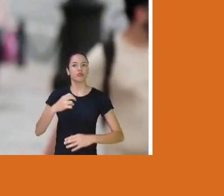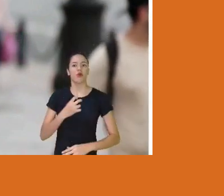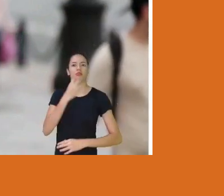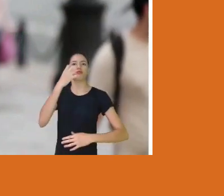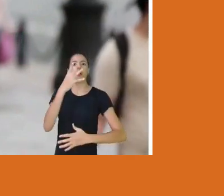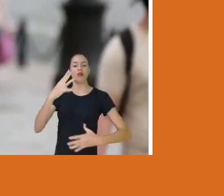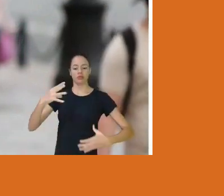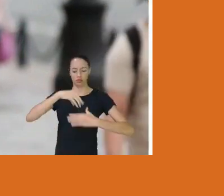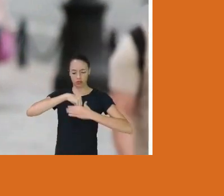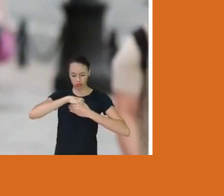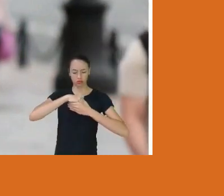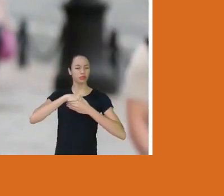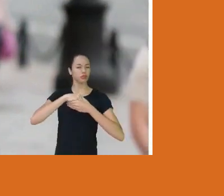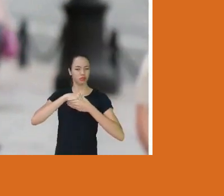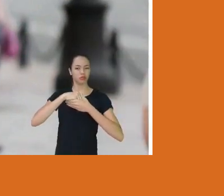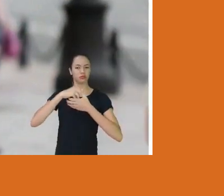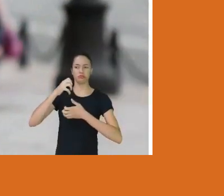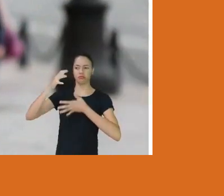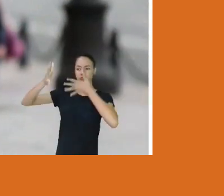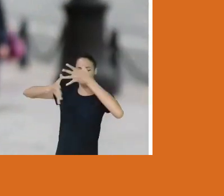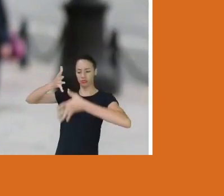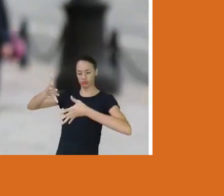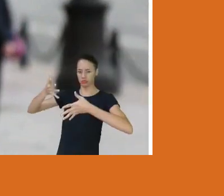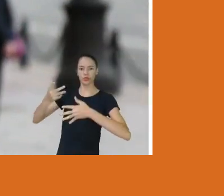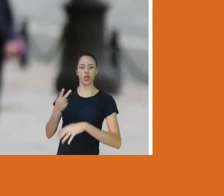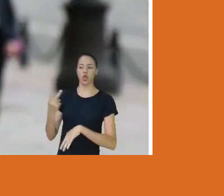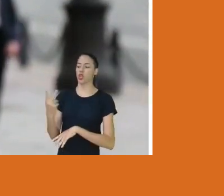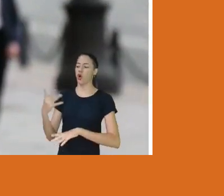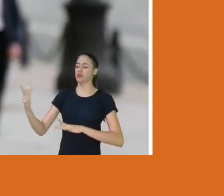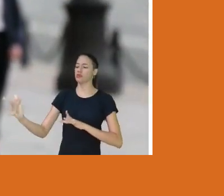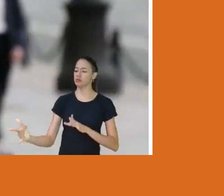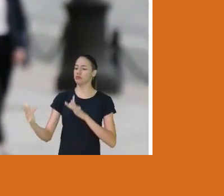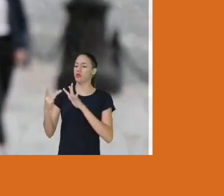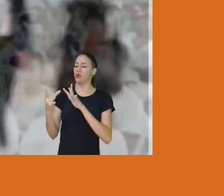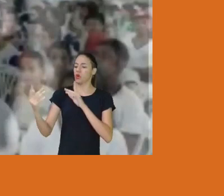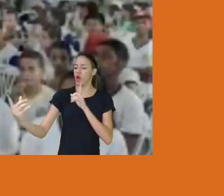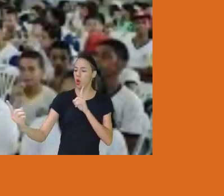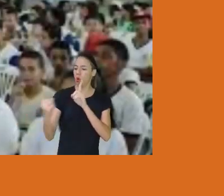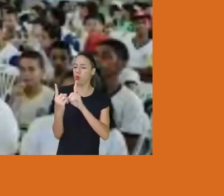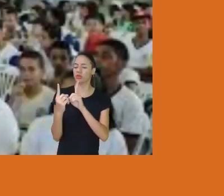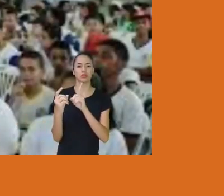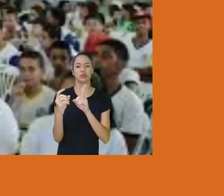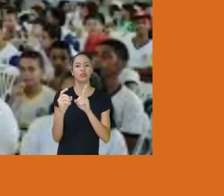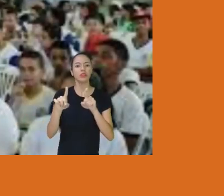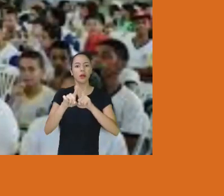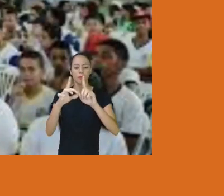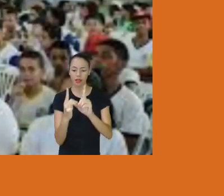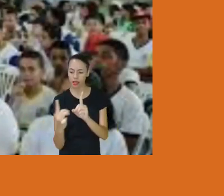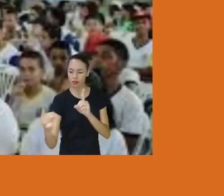interna te fala: o que nos une? O que nos afasta? Que caminho devo